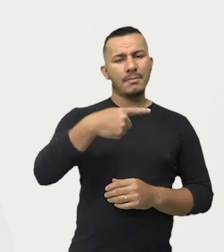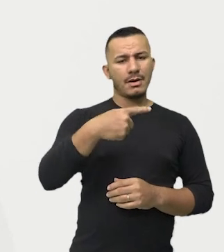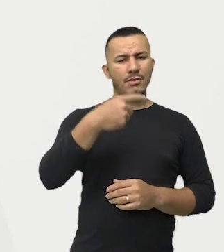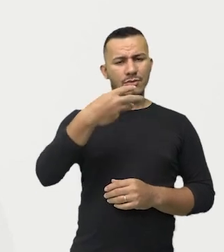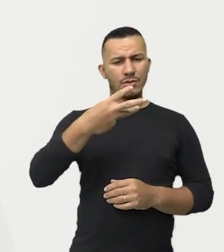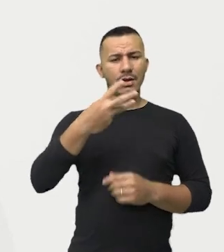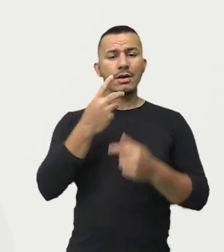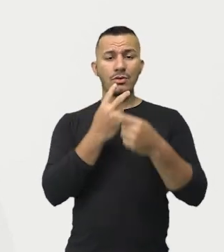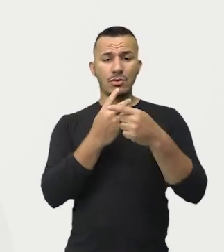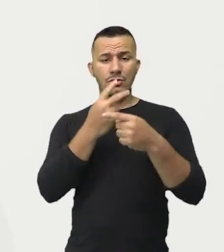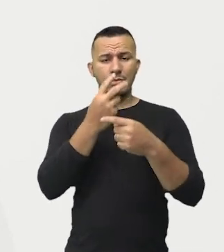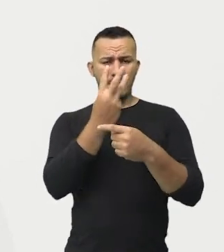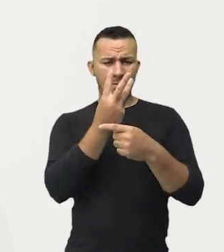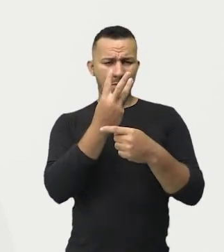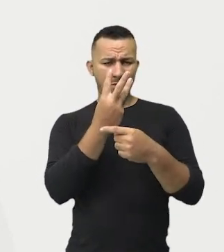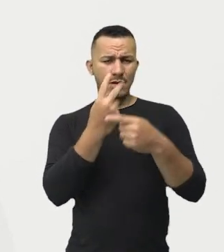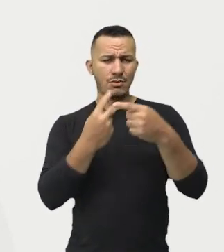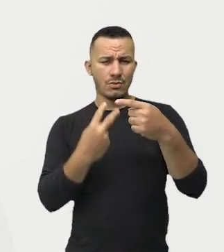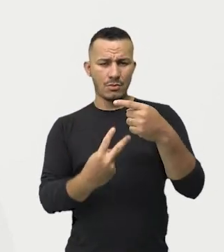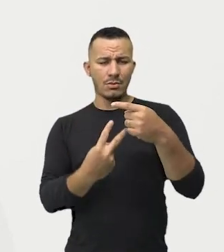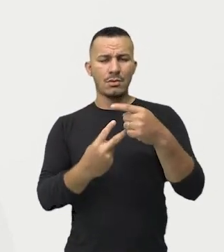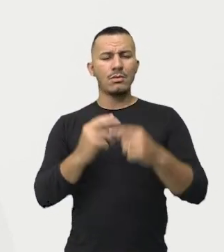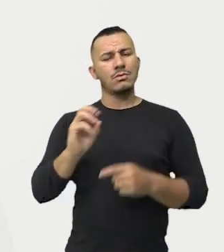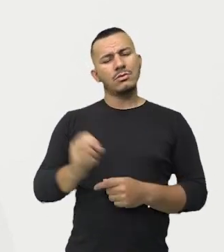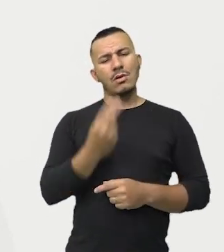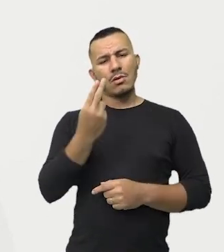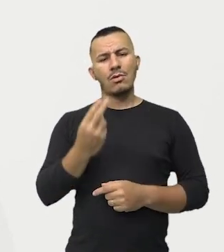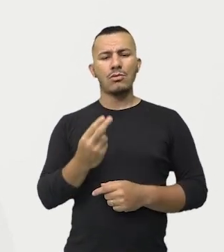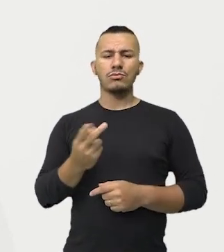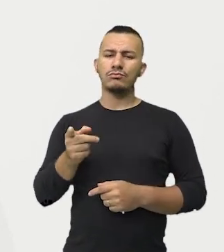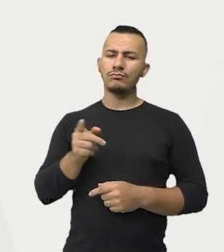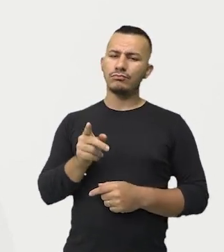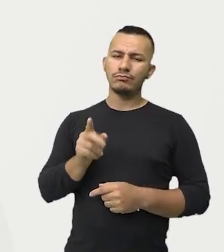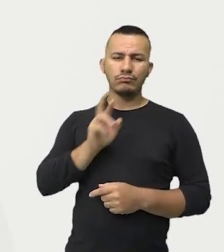sobre 2, ou se você preferir, né, você fala